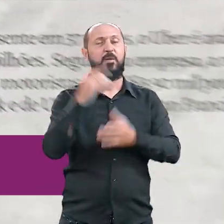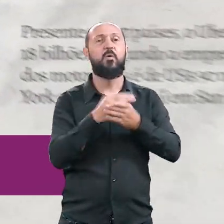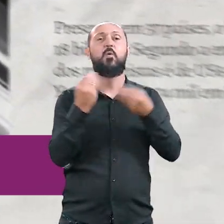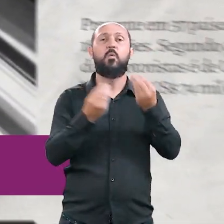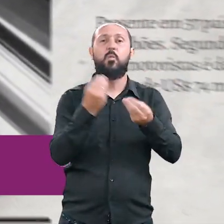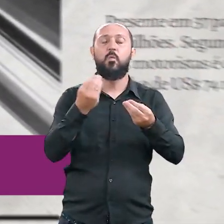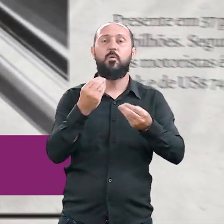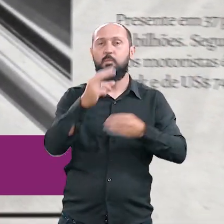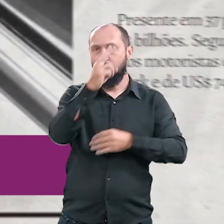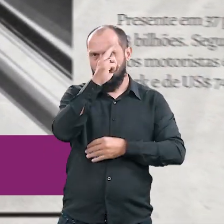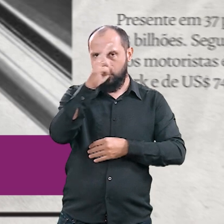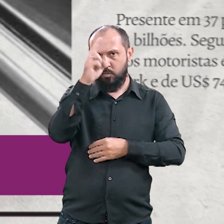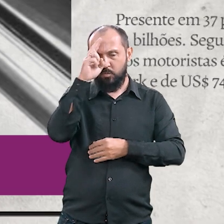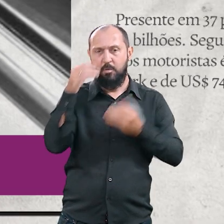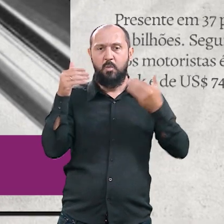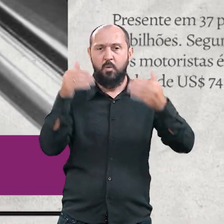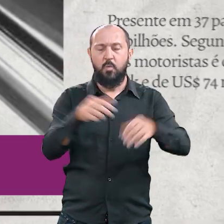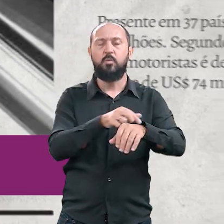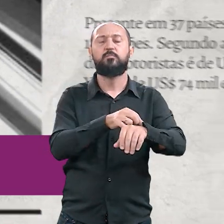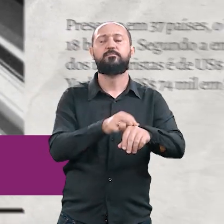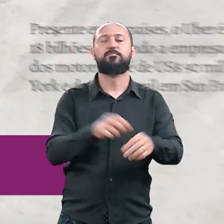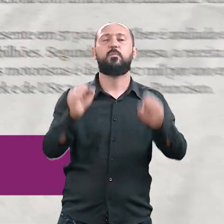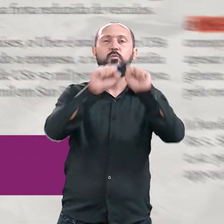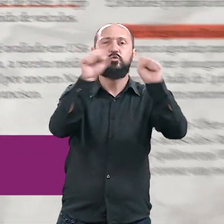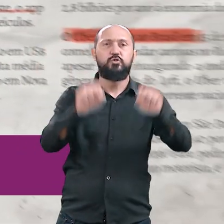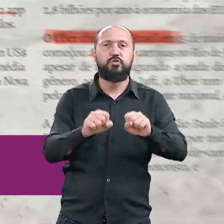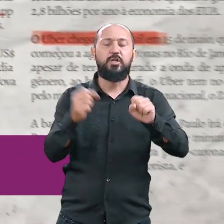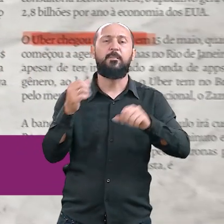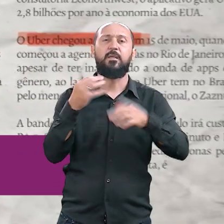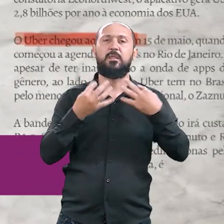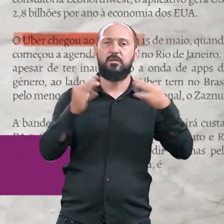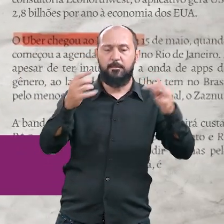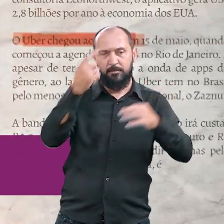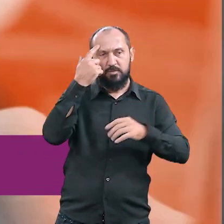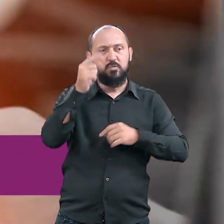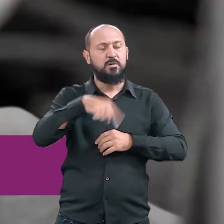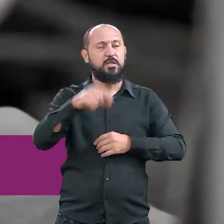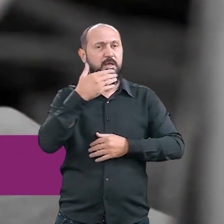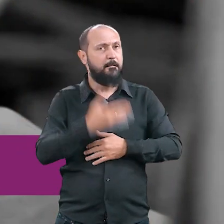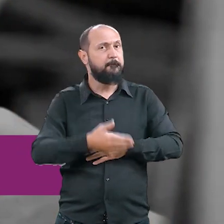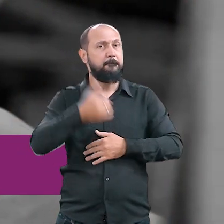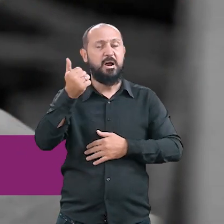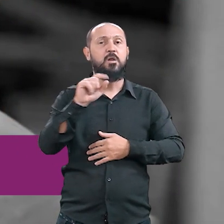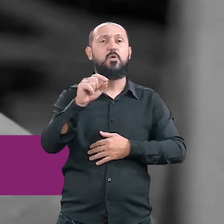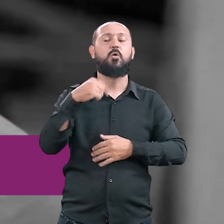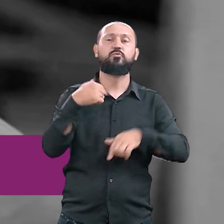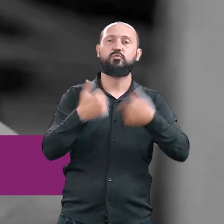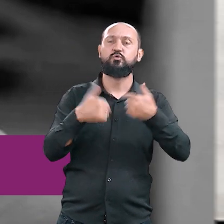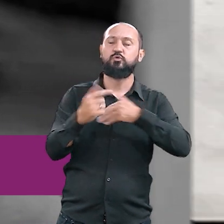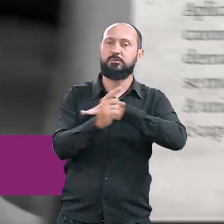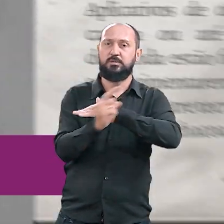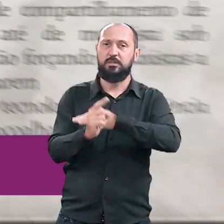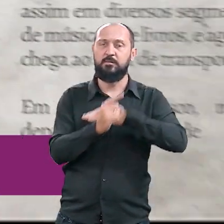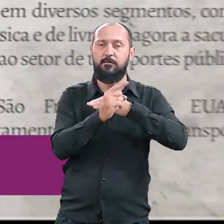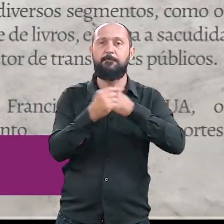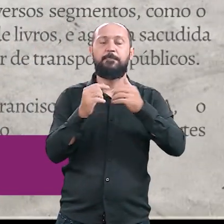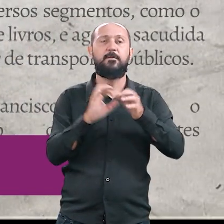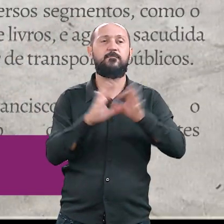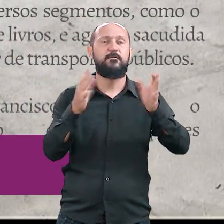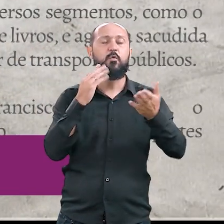temer esse avanço tecnológico? Olívia, eu acho que assim, quando eu dou uma olhada de sociedade, sem dúvida uma tecnologia quando aparece,